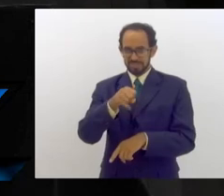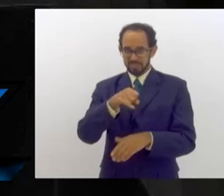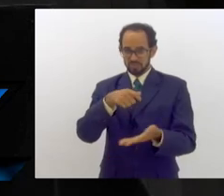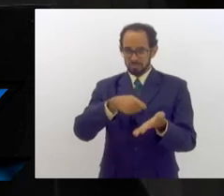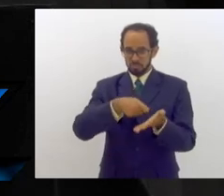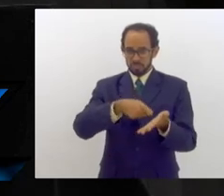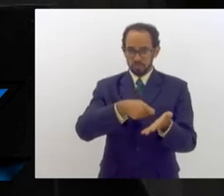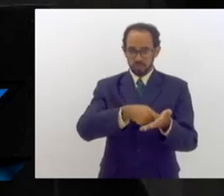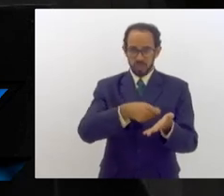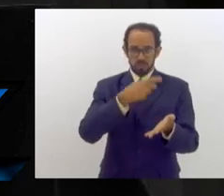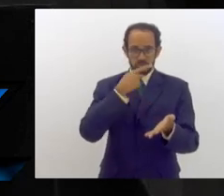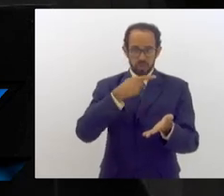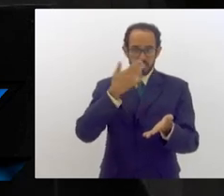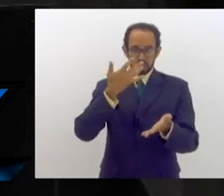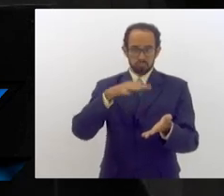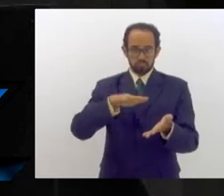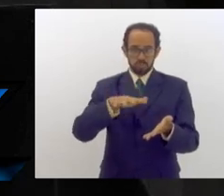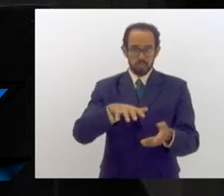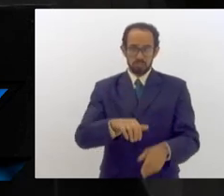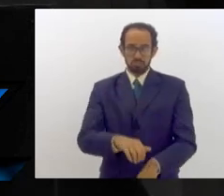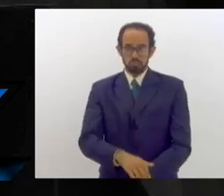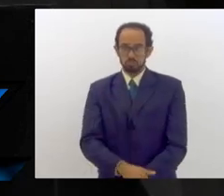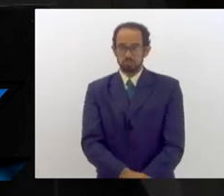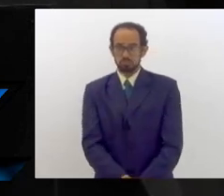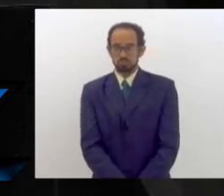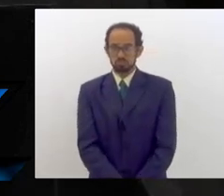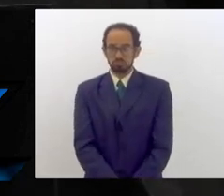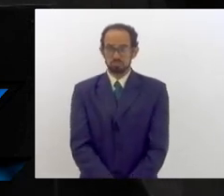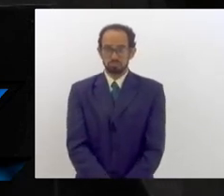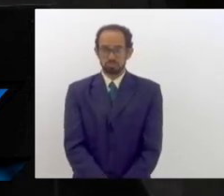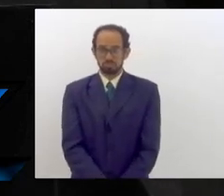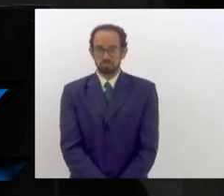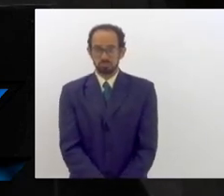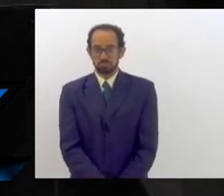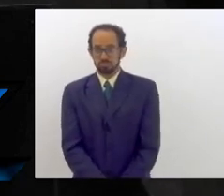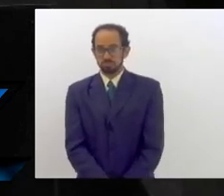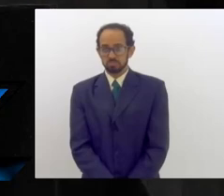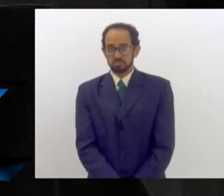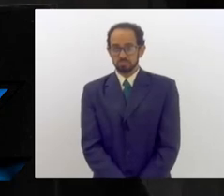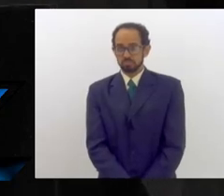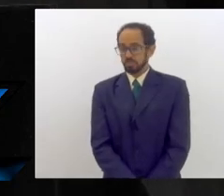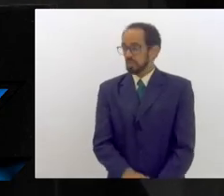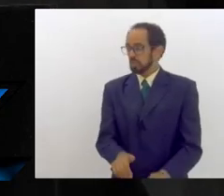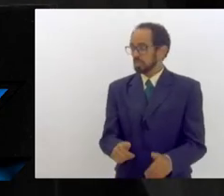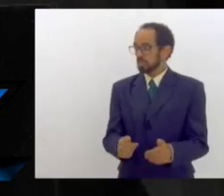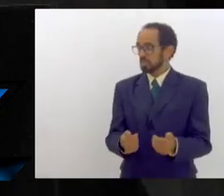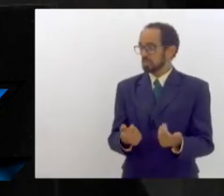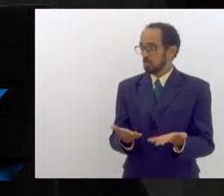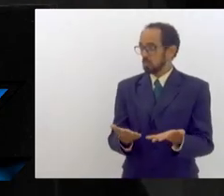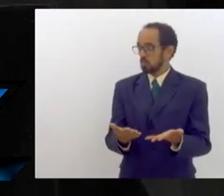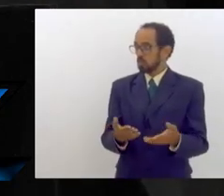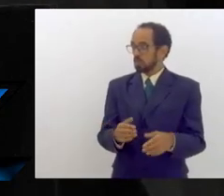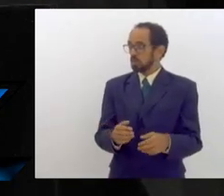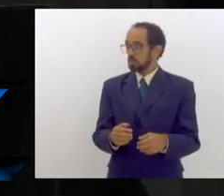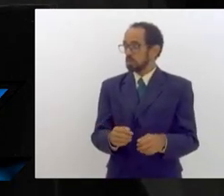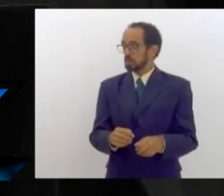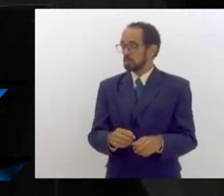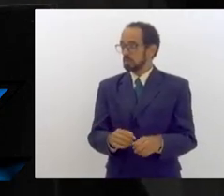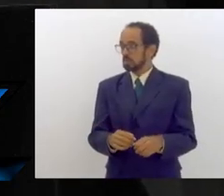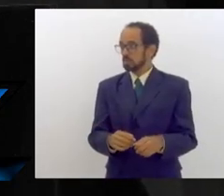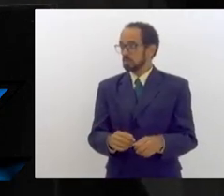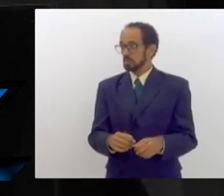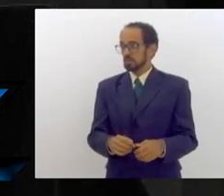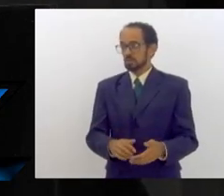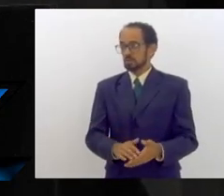assim nós não queremos essa concessão Então hoje que a gente tem um caminho novo porque